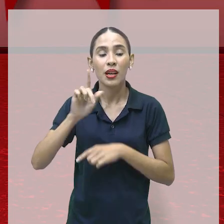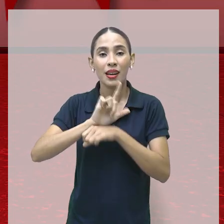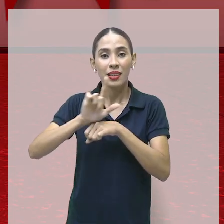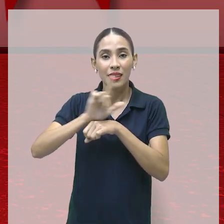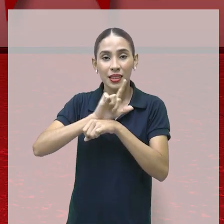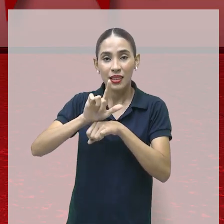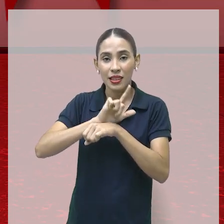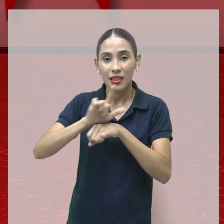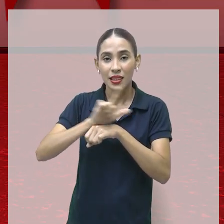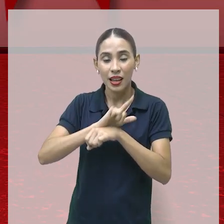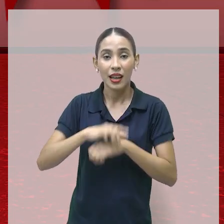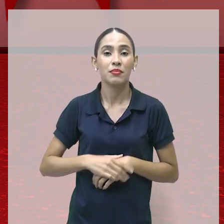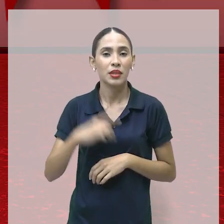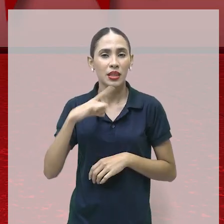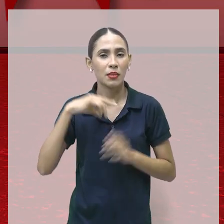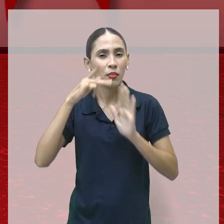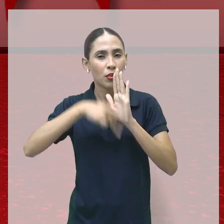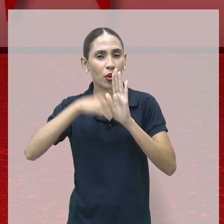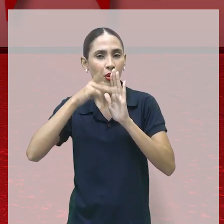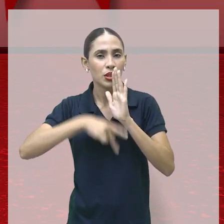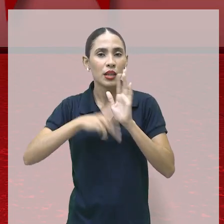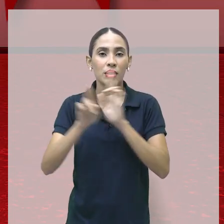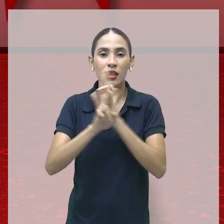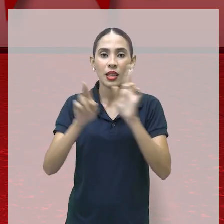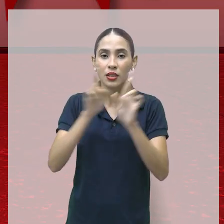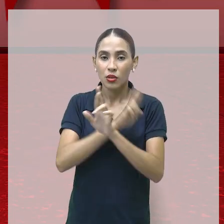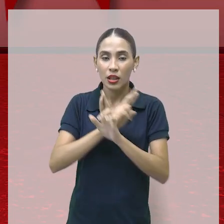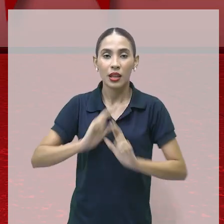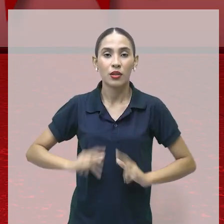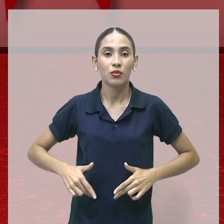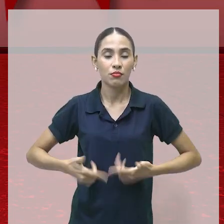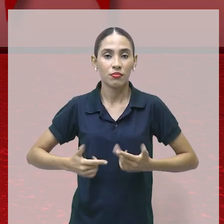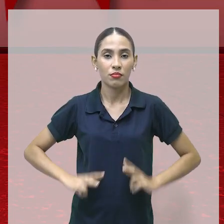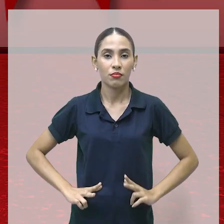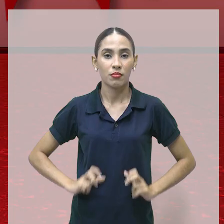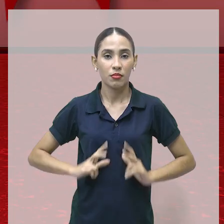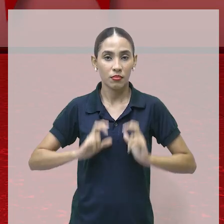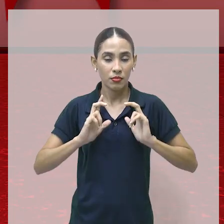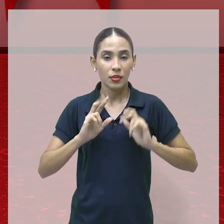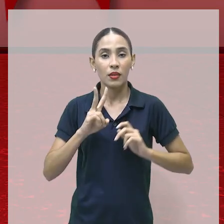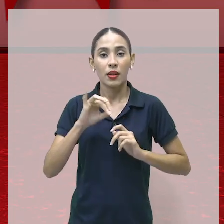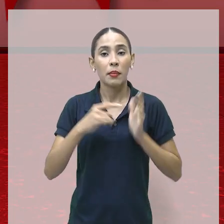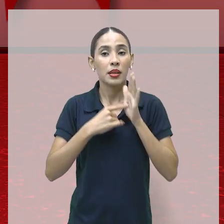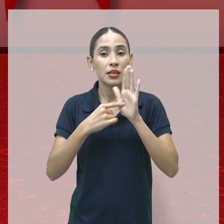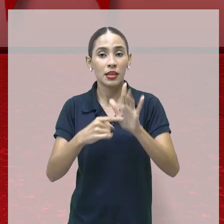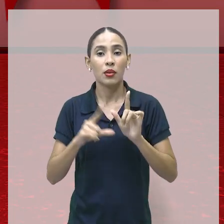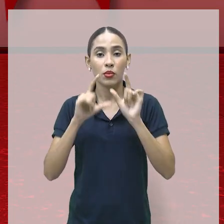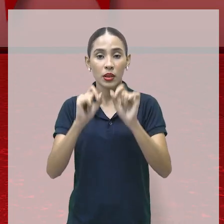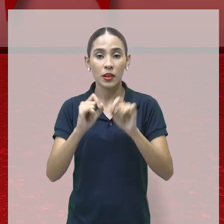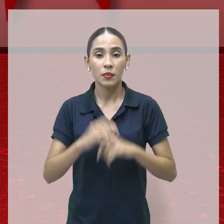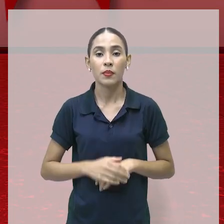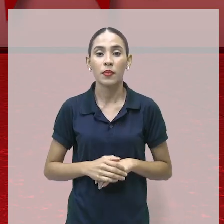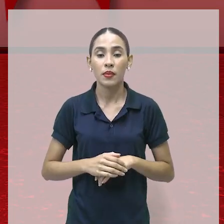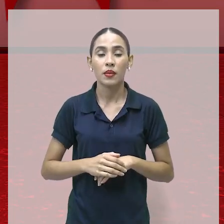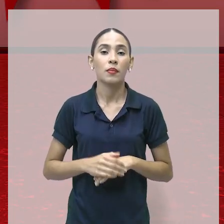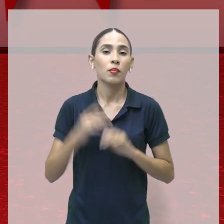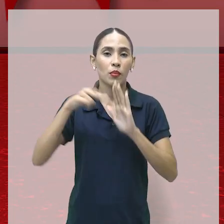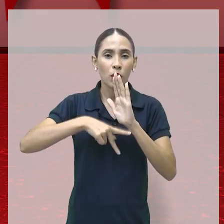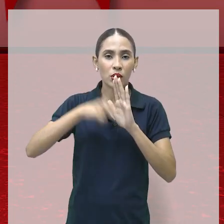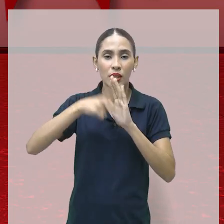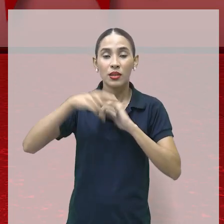ali relacionadas ao HPV, ao câncer do colo do útero, que traz aqui para a gente, né, através dessa campanha,